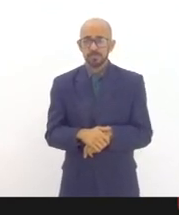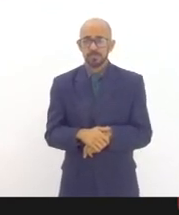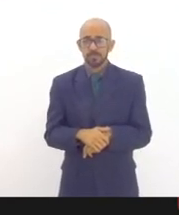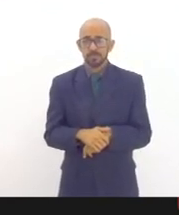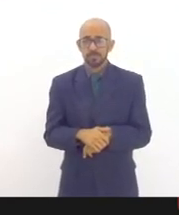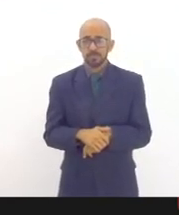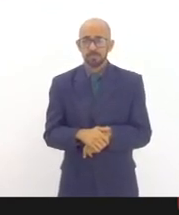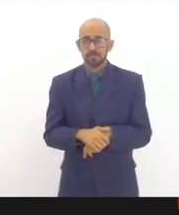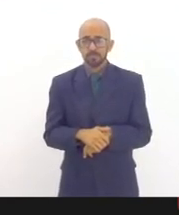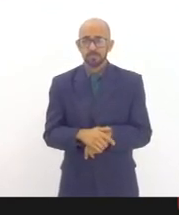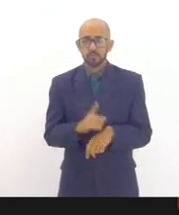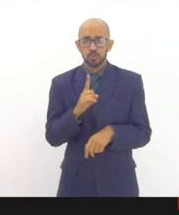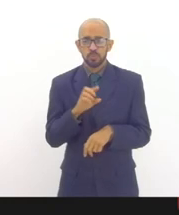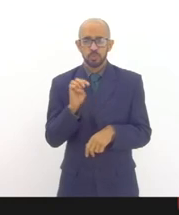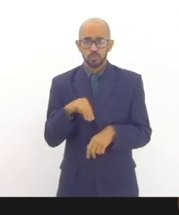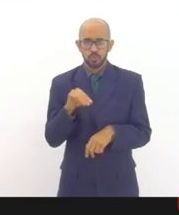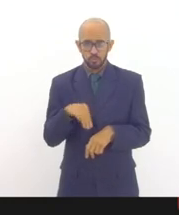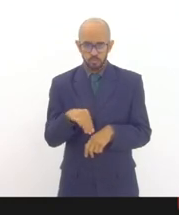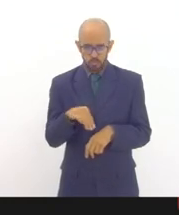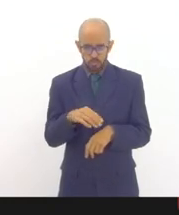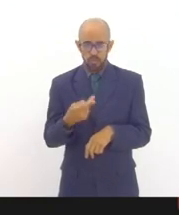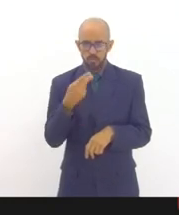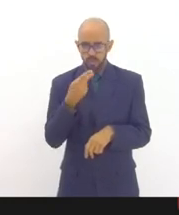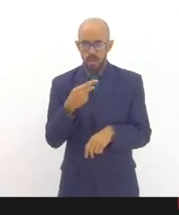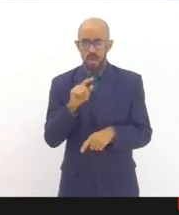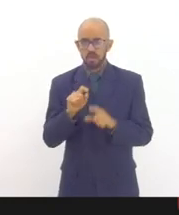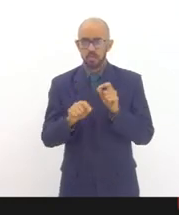último minuto,